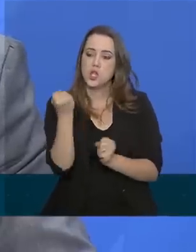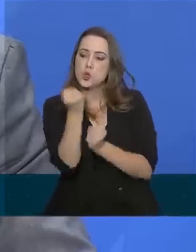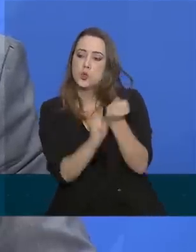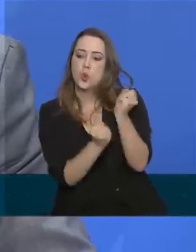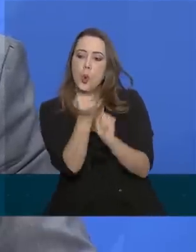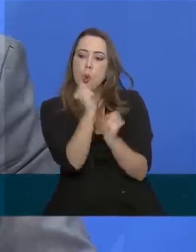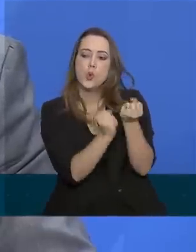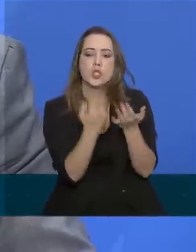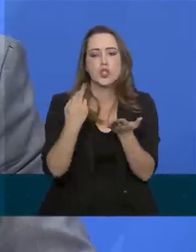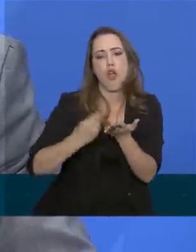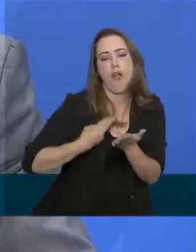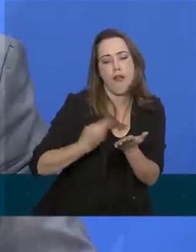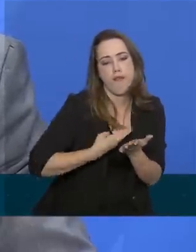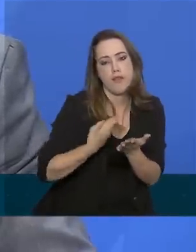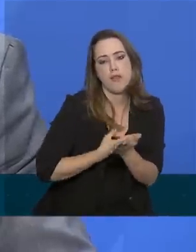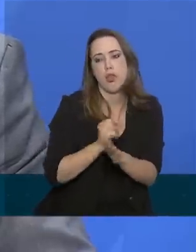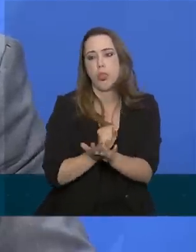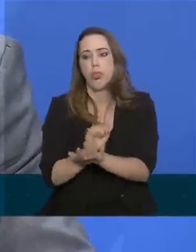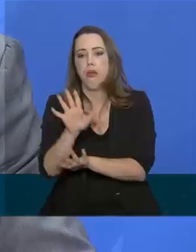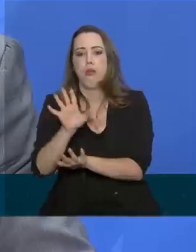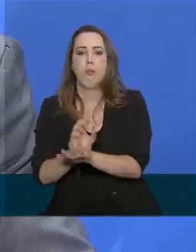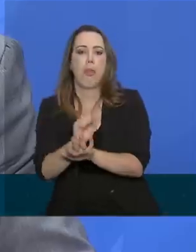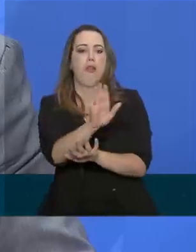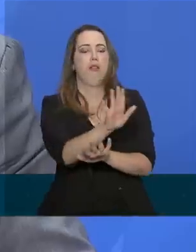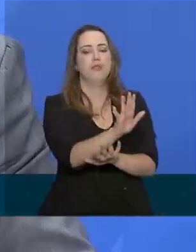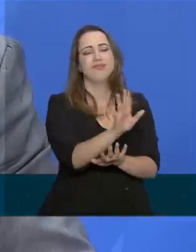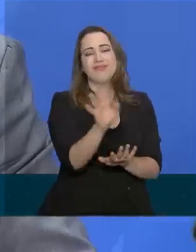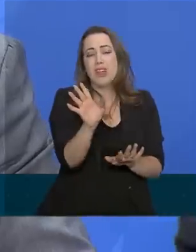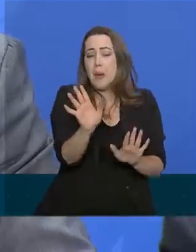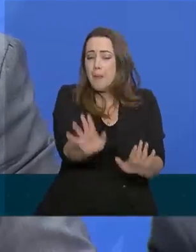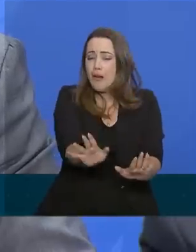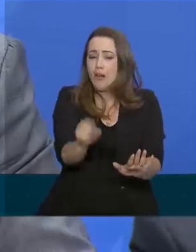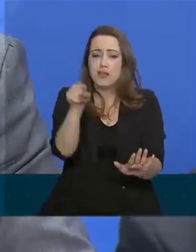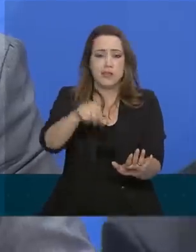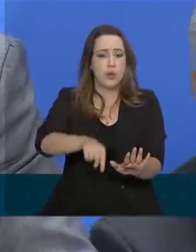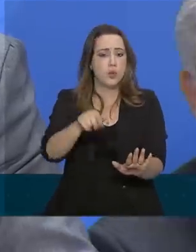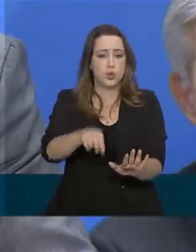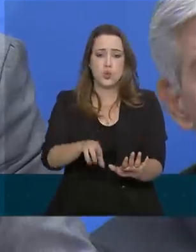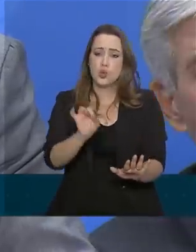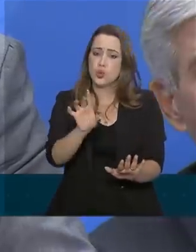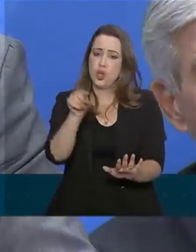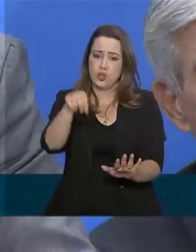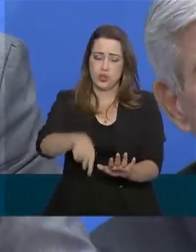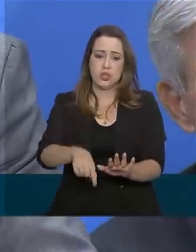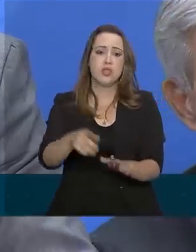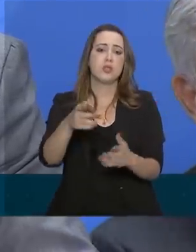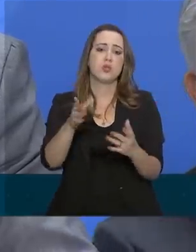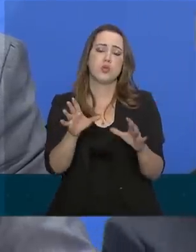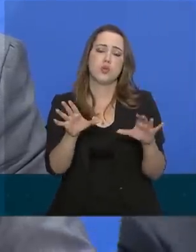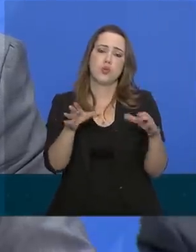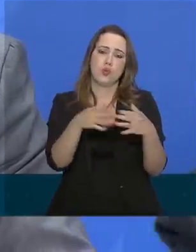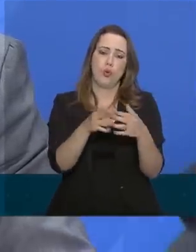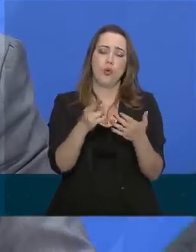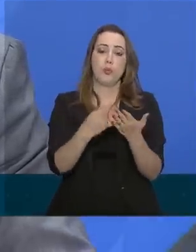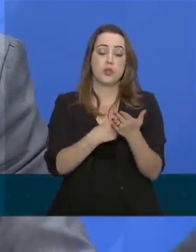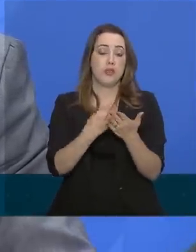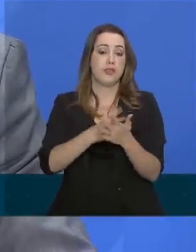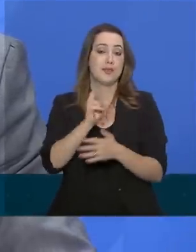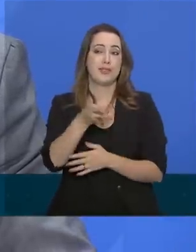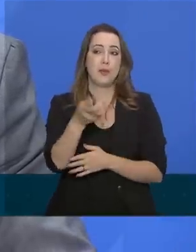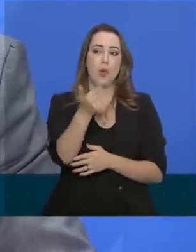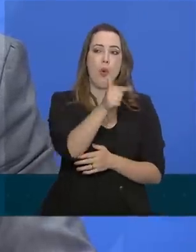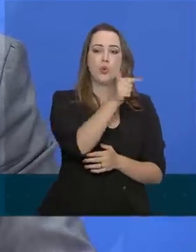manchetes sensacionalistas que não não se refere especificamente a essa matéria do economista mas há várias outras que têm sendo